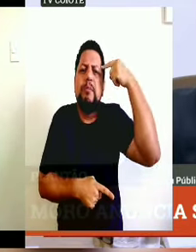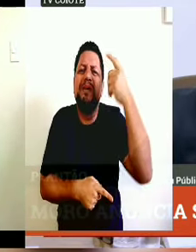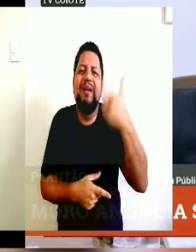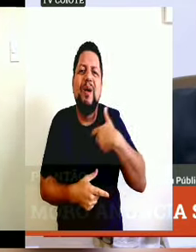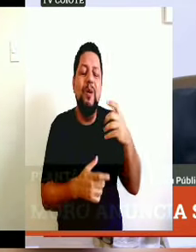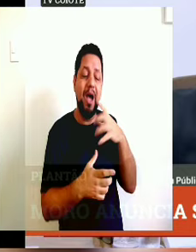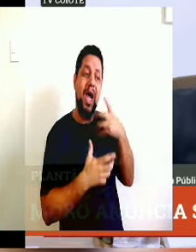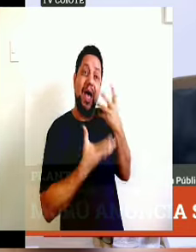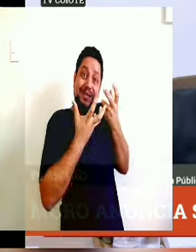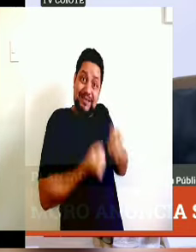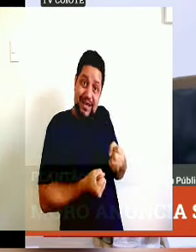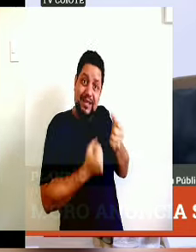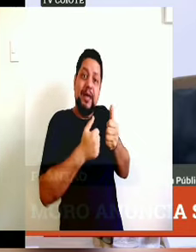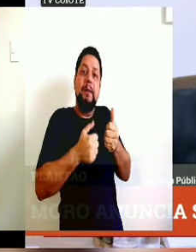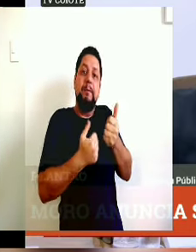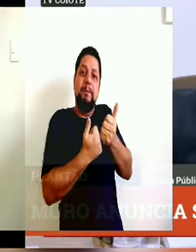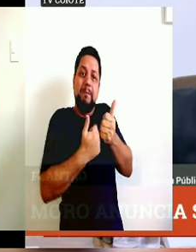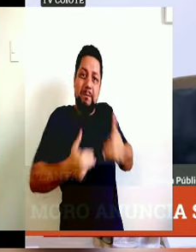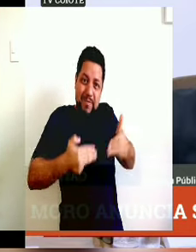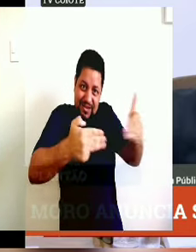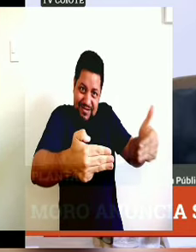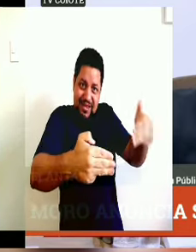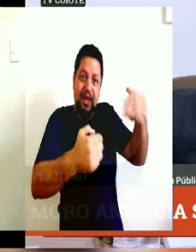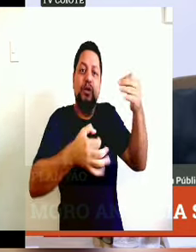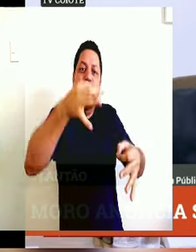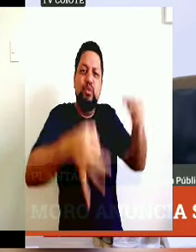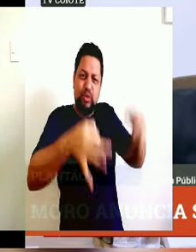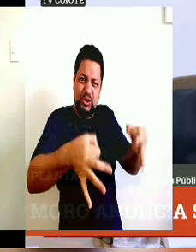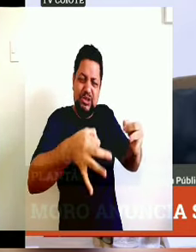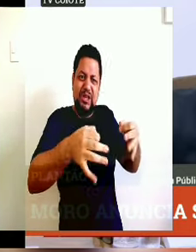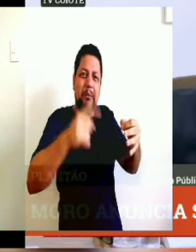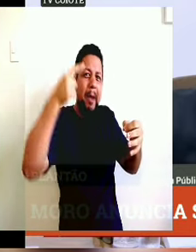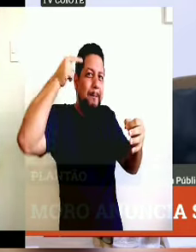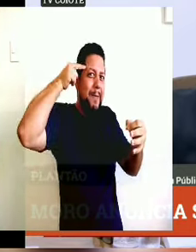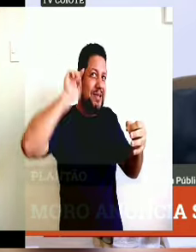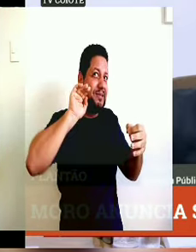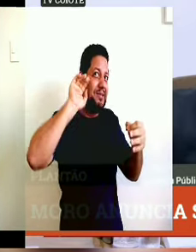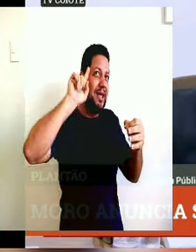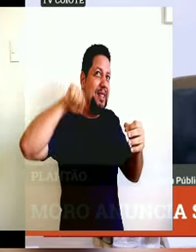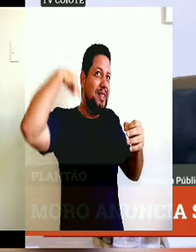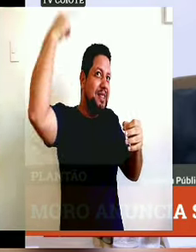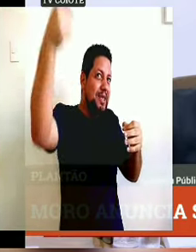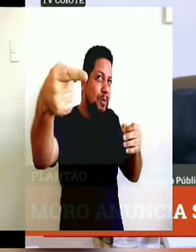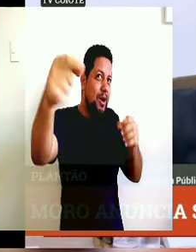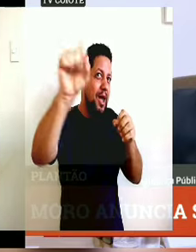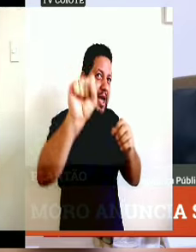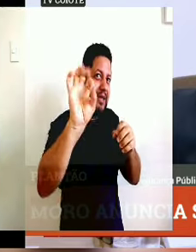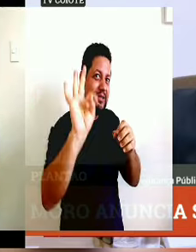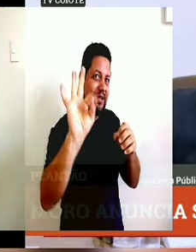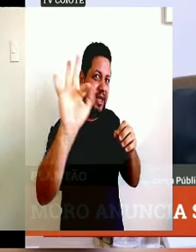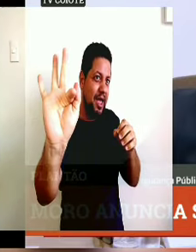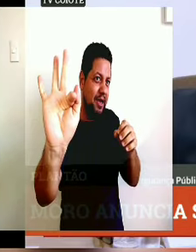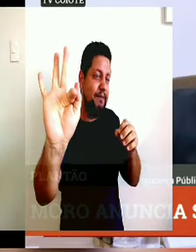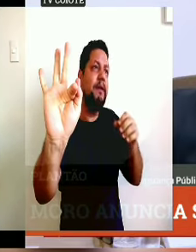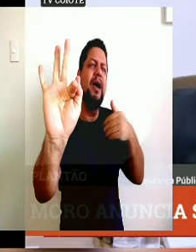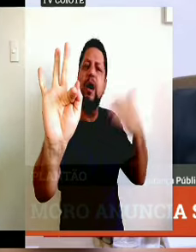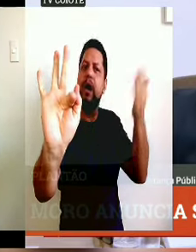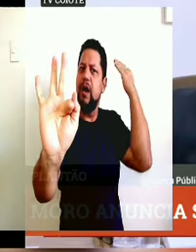pensando em outro, isso não é da minha natureza. Eu realmente assumi esse cargo, fui criticado, entendo essas